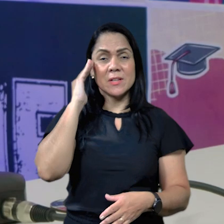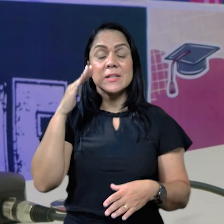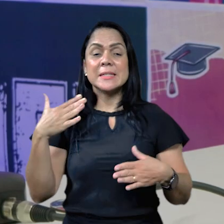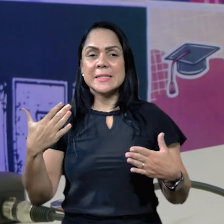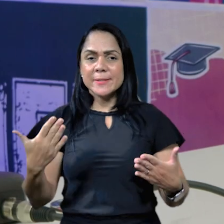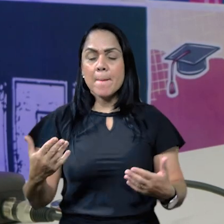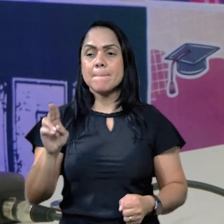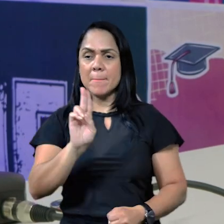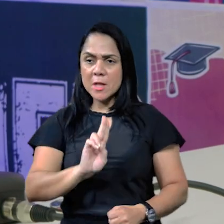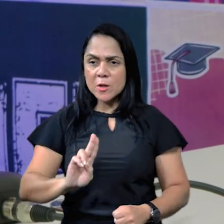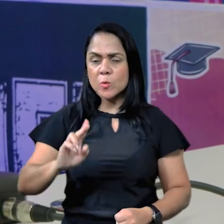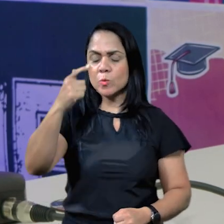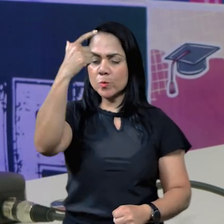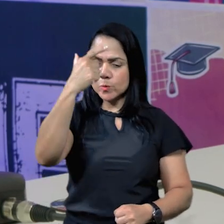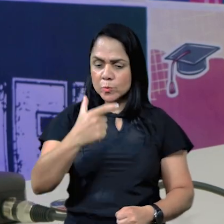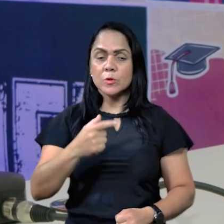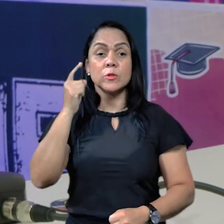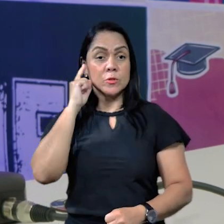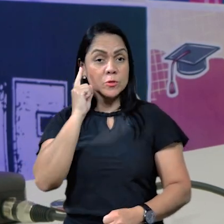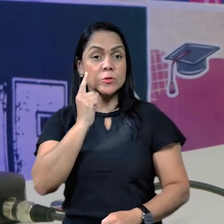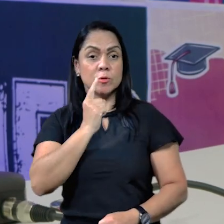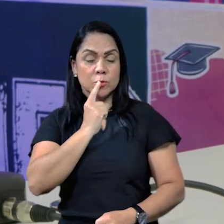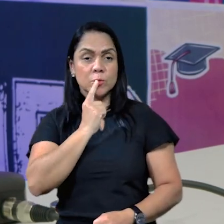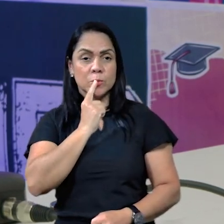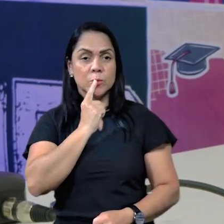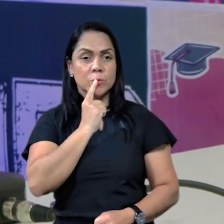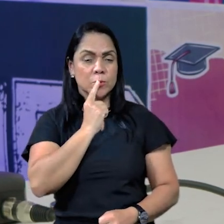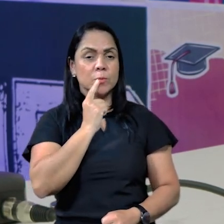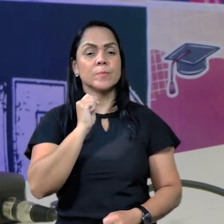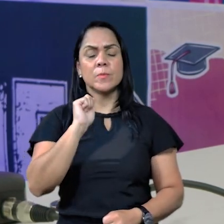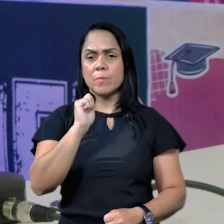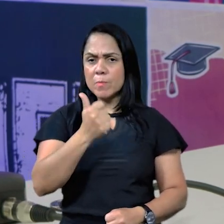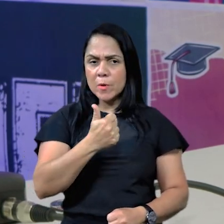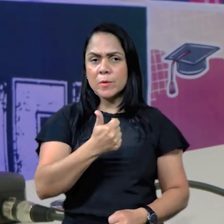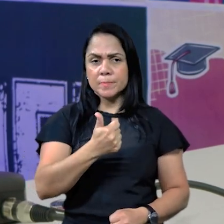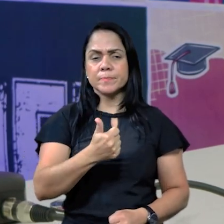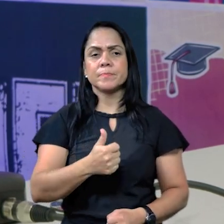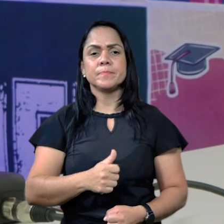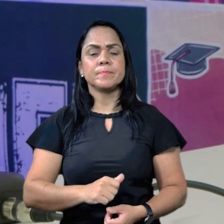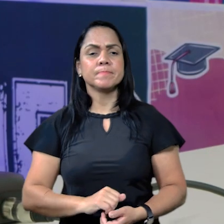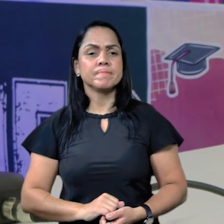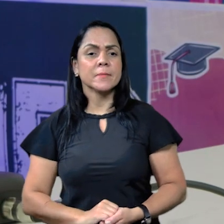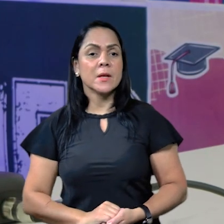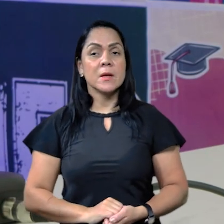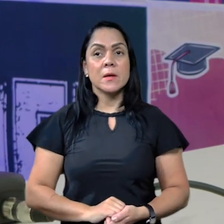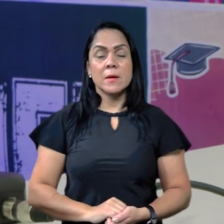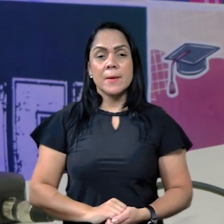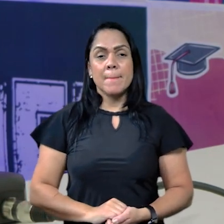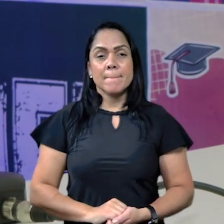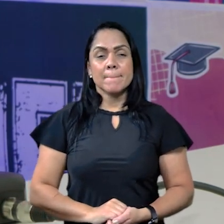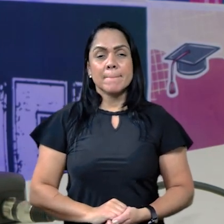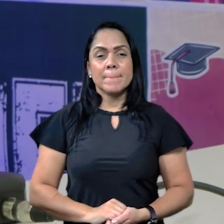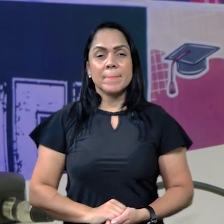mesmo, eles se auto-intitulam como surdos, uhum, e está tudo bem. uhum, E como eles também